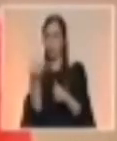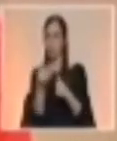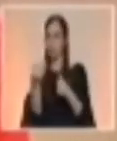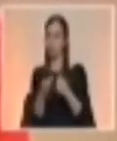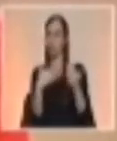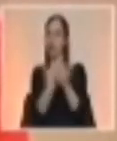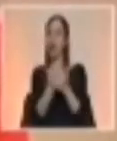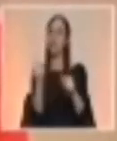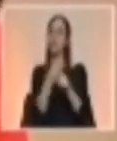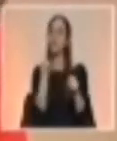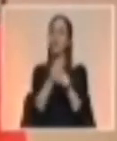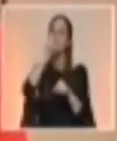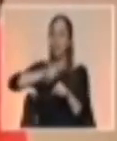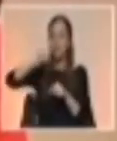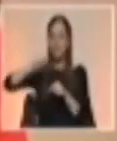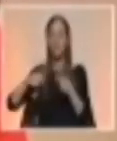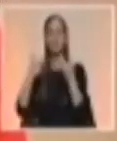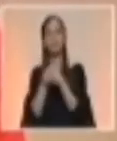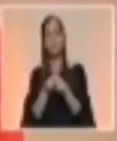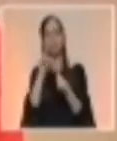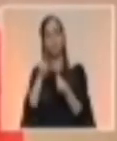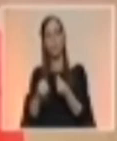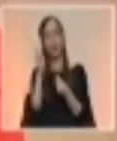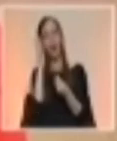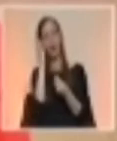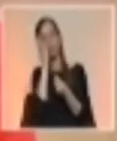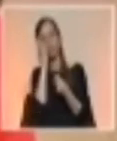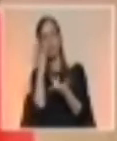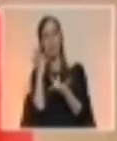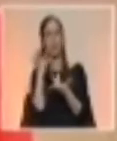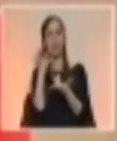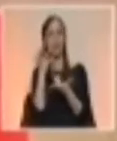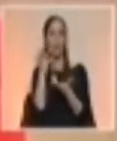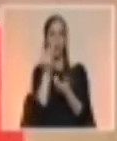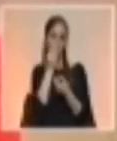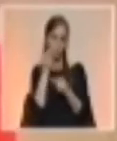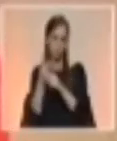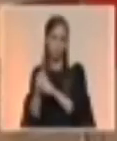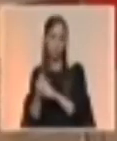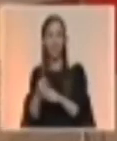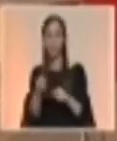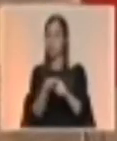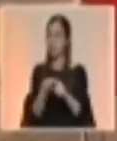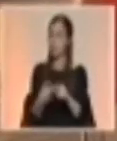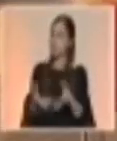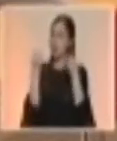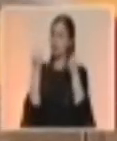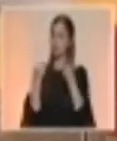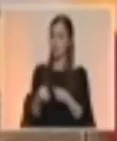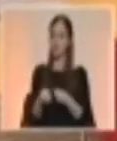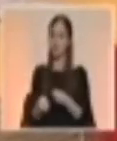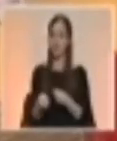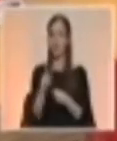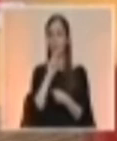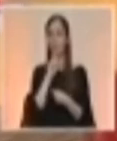para além das atividades durante o dia, a questão do acolhimento. Do acolhimento e do alojamento. Isso é muito interessante, deve ser ainda mais interessante para eles, não é? Poder estar